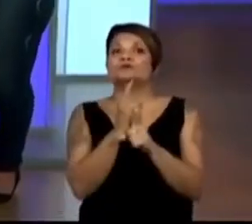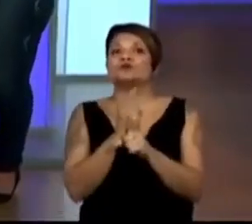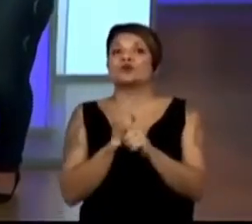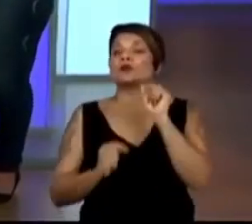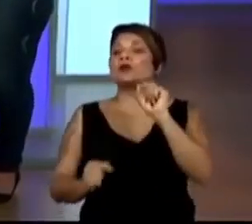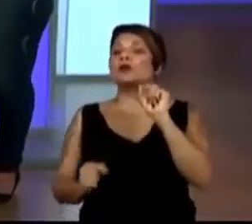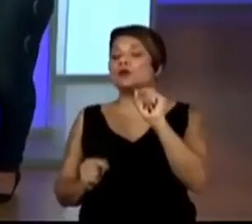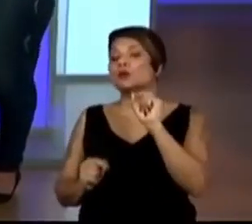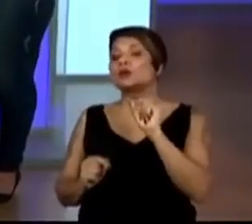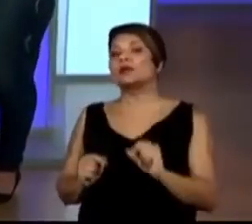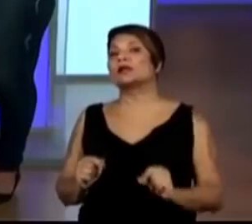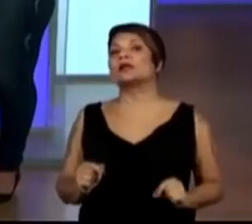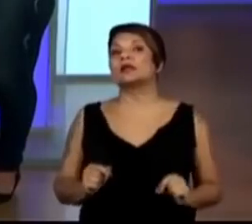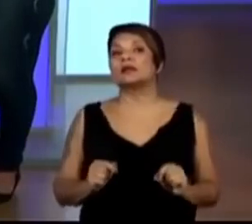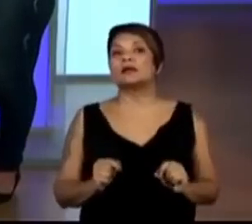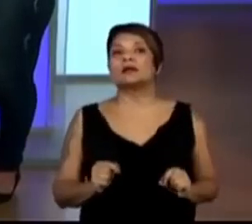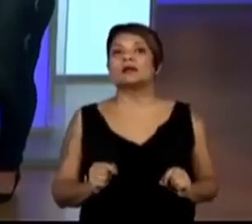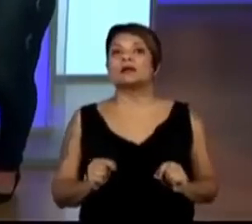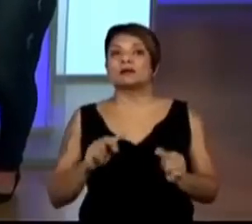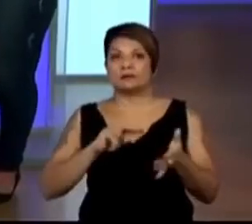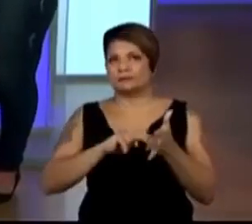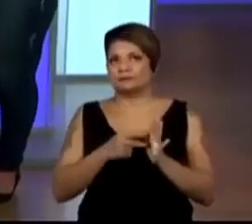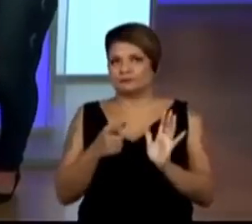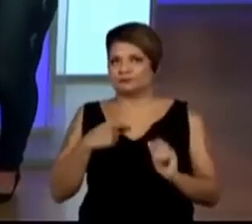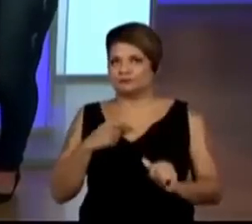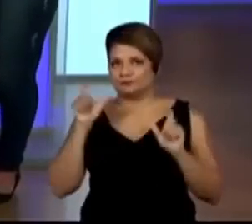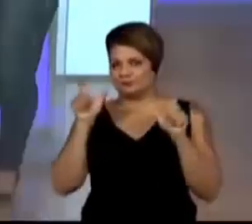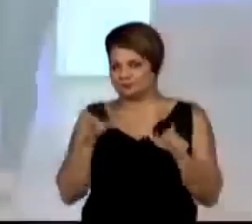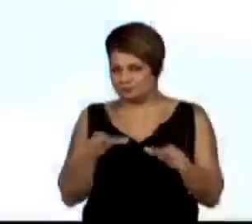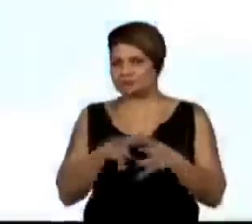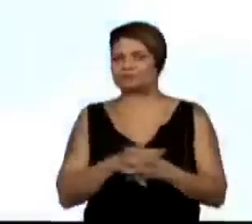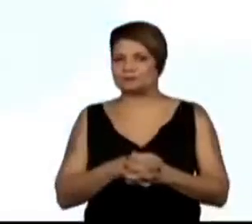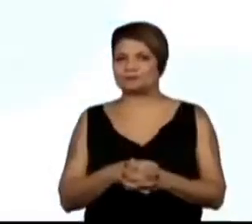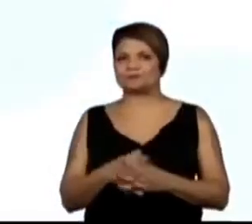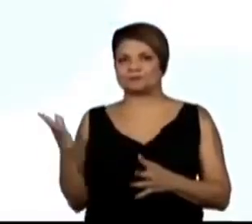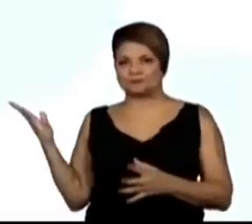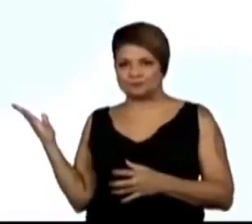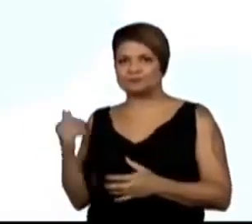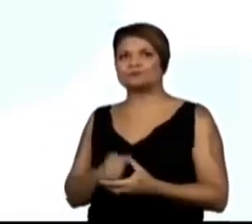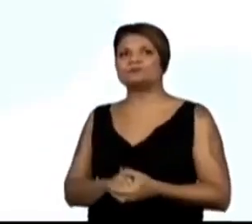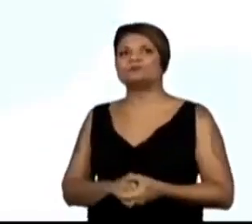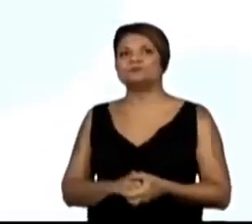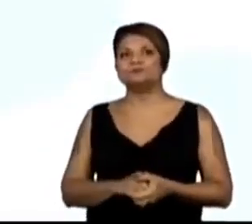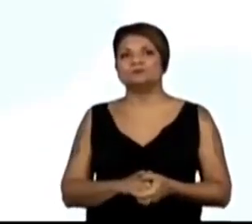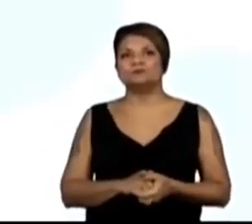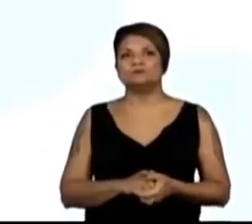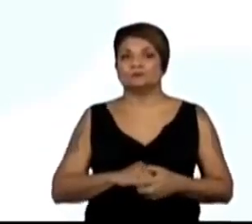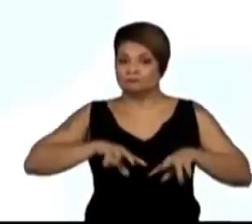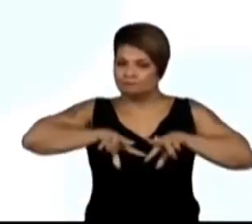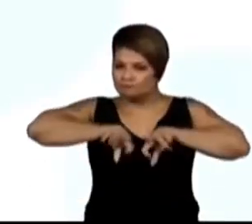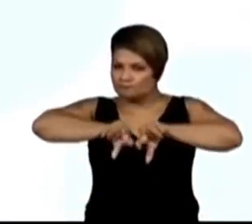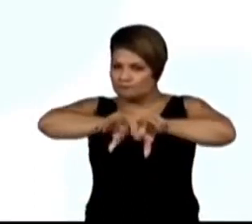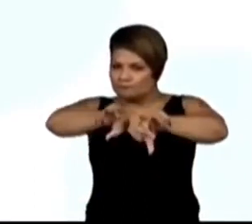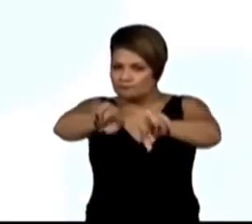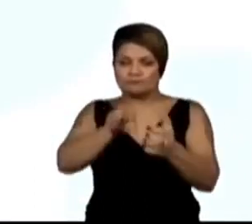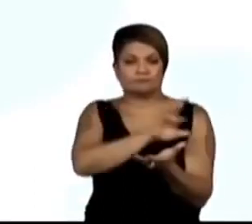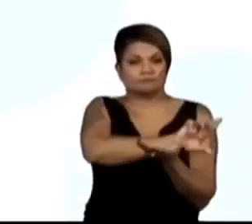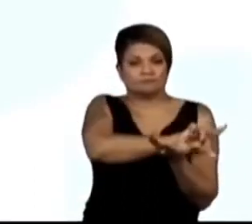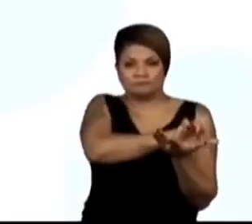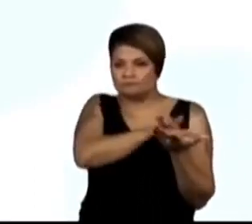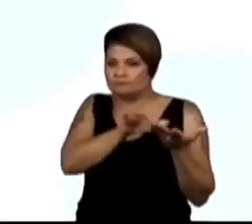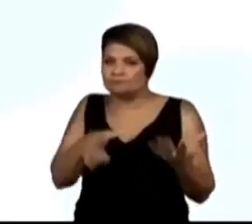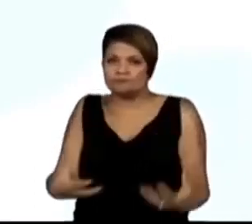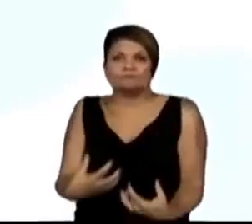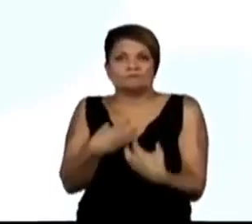dizendo sobre a matemática, e eu vou trocar minha caneta. Vamos lá. Vamos explorar diversas